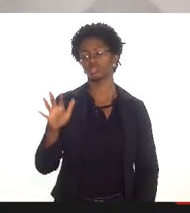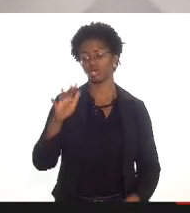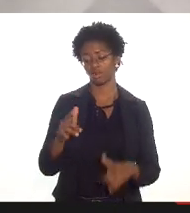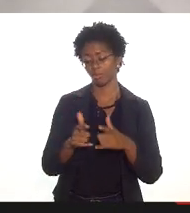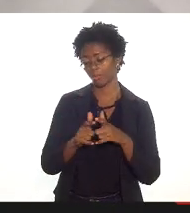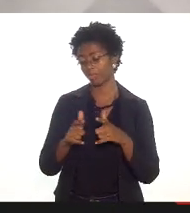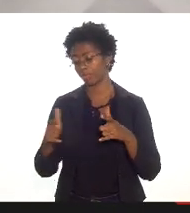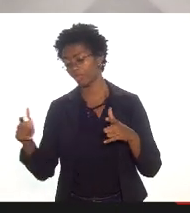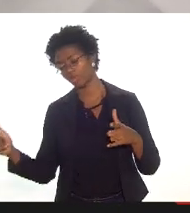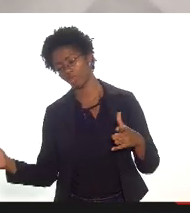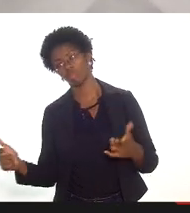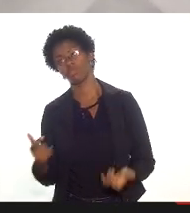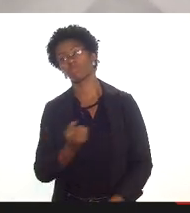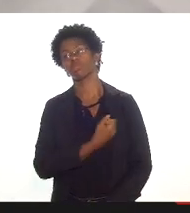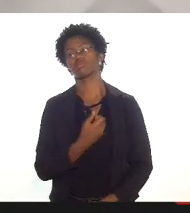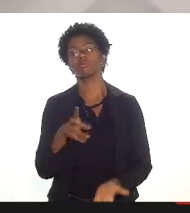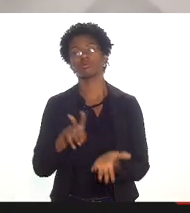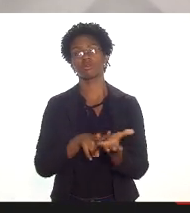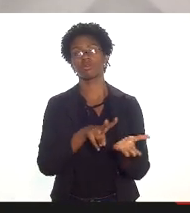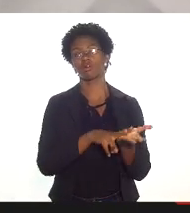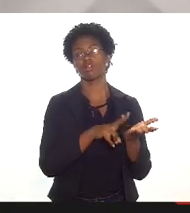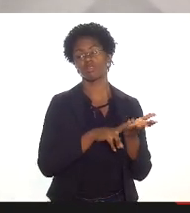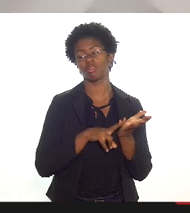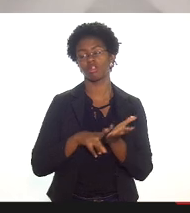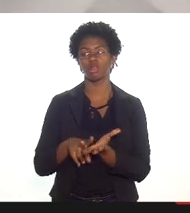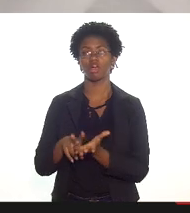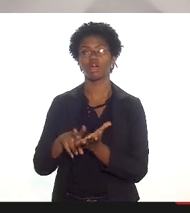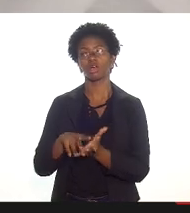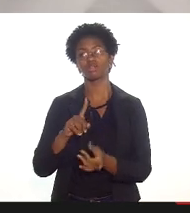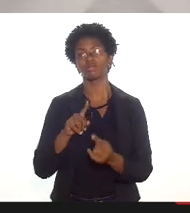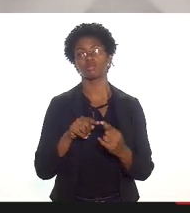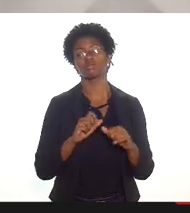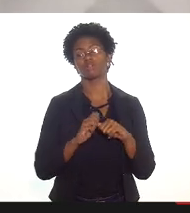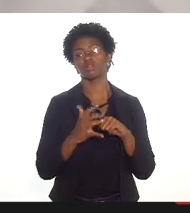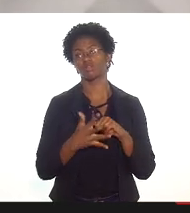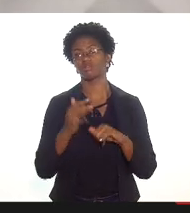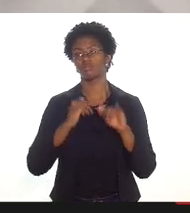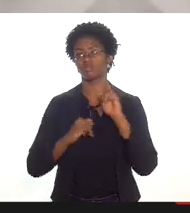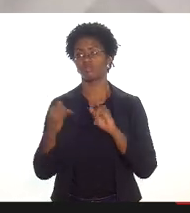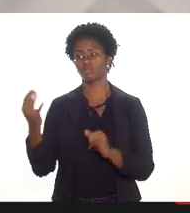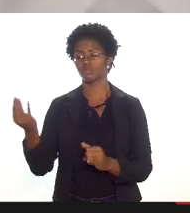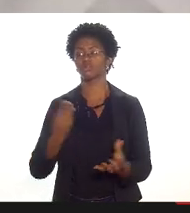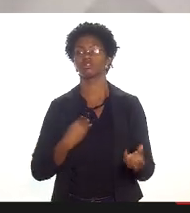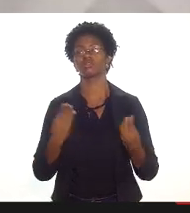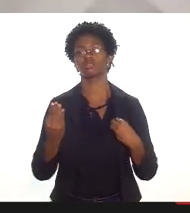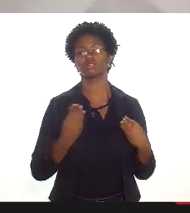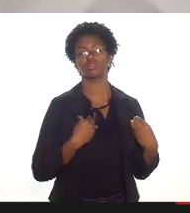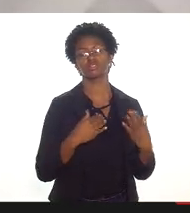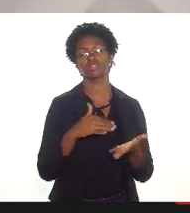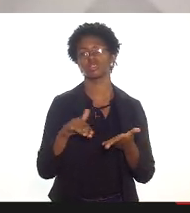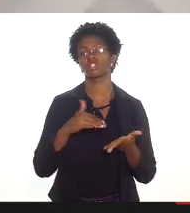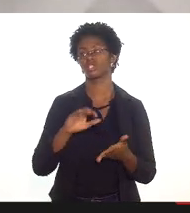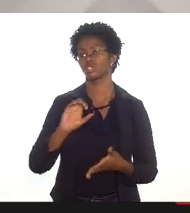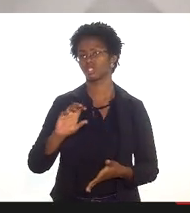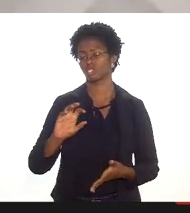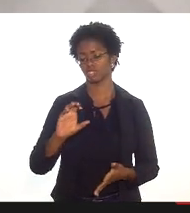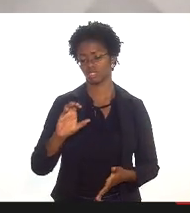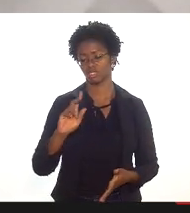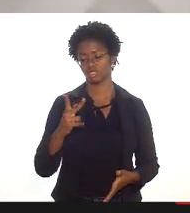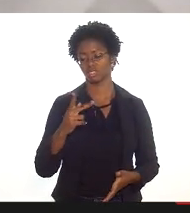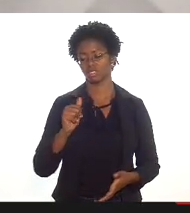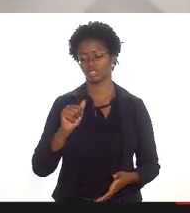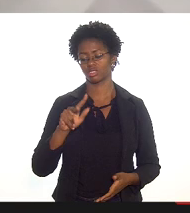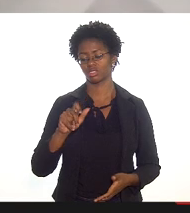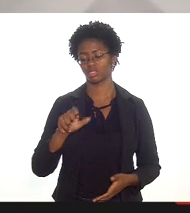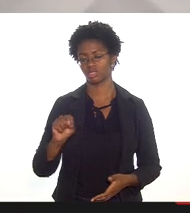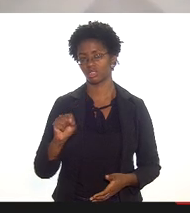de leitos para a Covid a partir das informações trazidas pelo secretário Chaves numa coletiva,